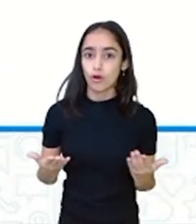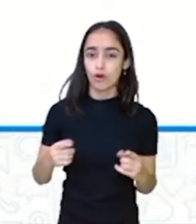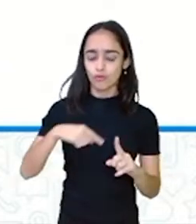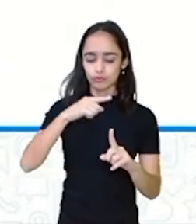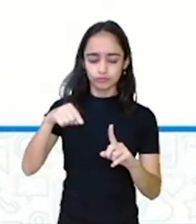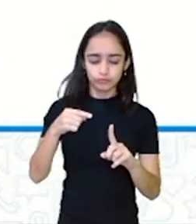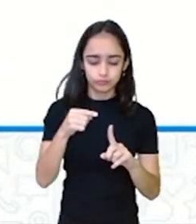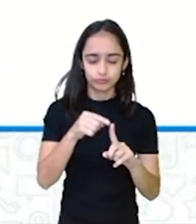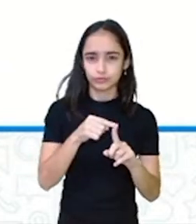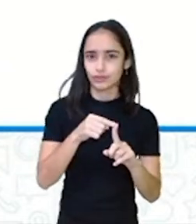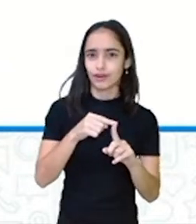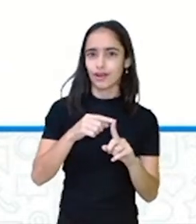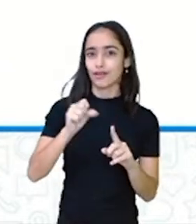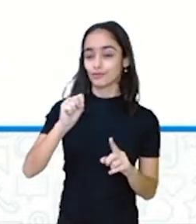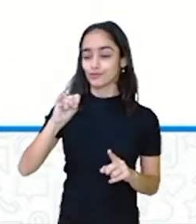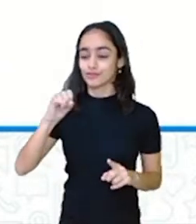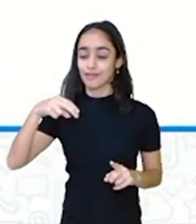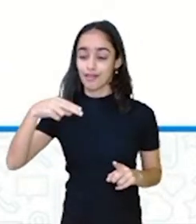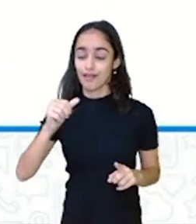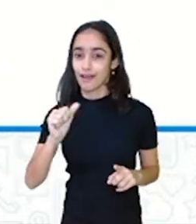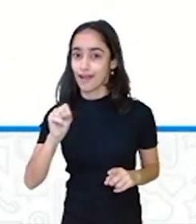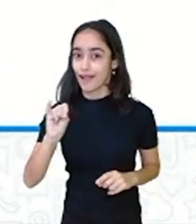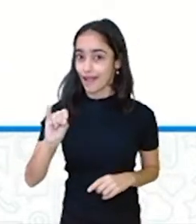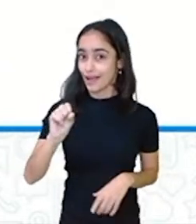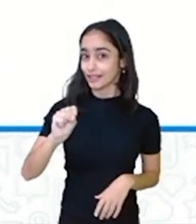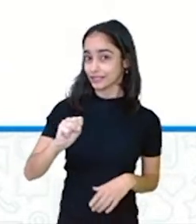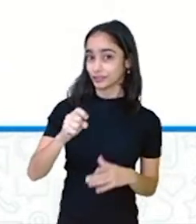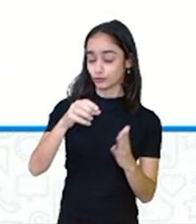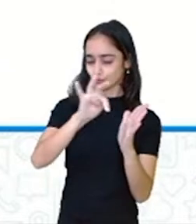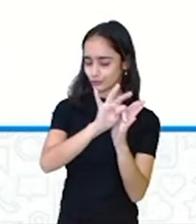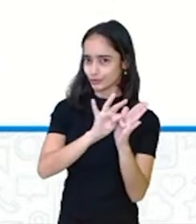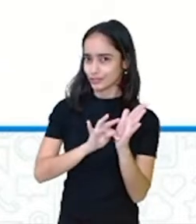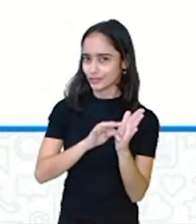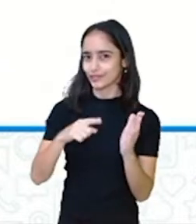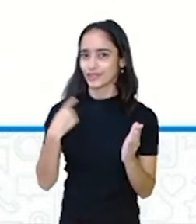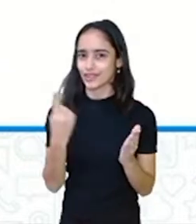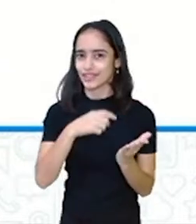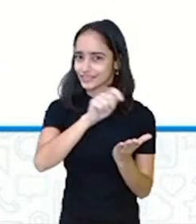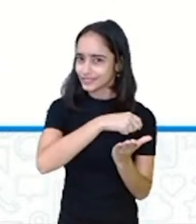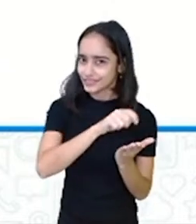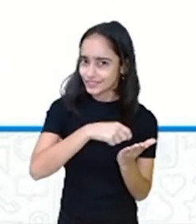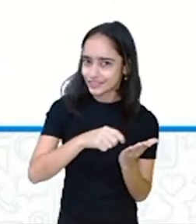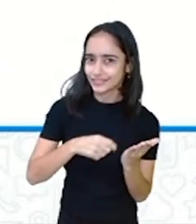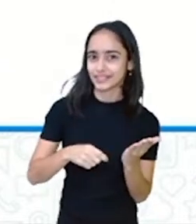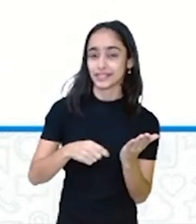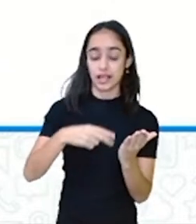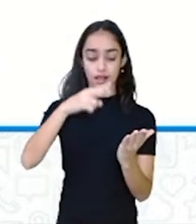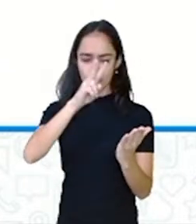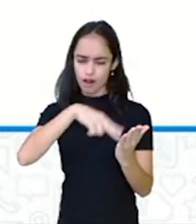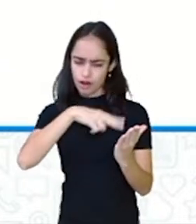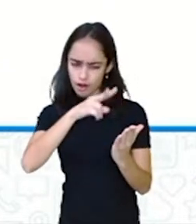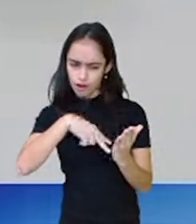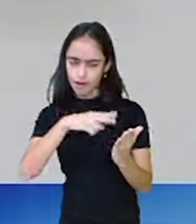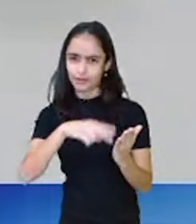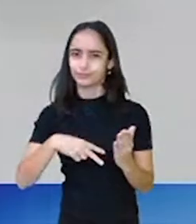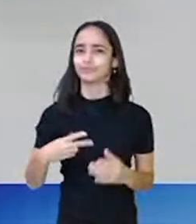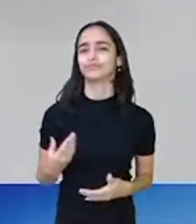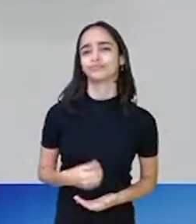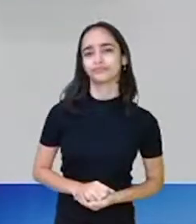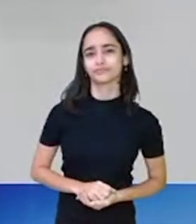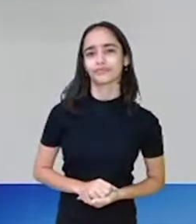sinais no texto aí que a gente vai escrever, no texto que a gente vai ler? Sim, pois